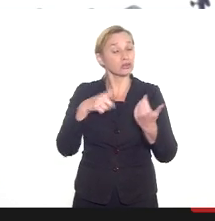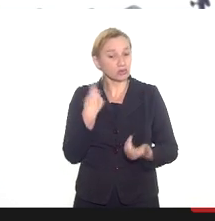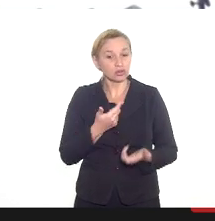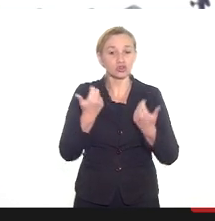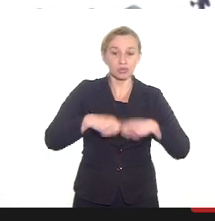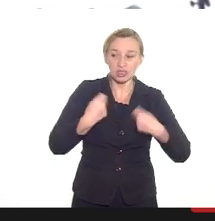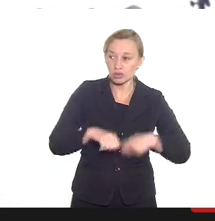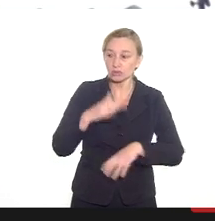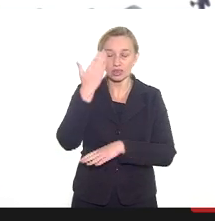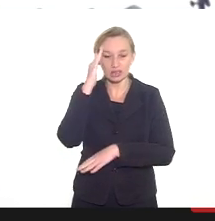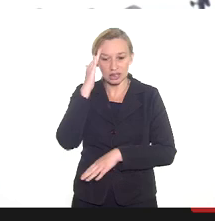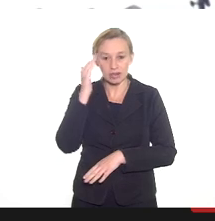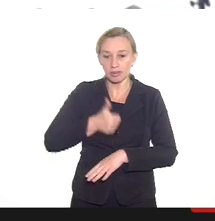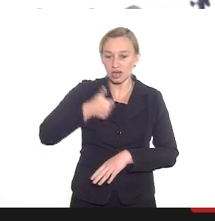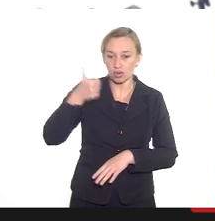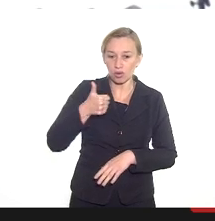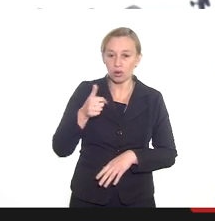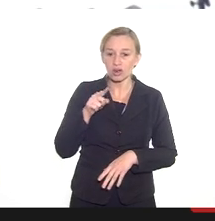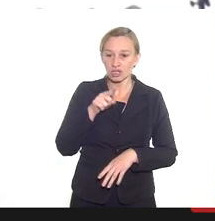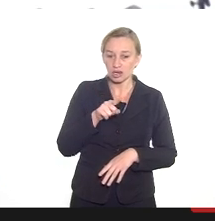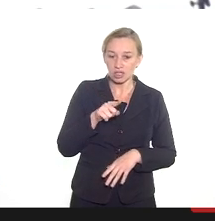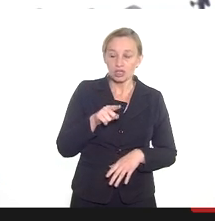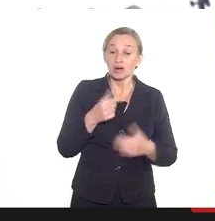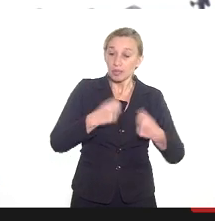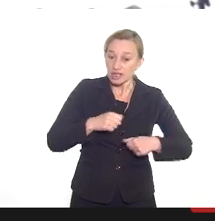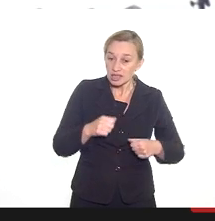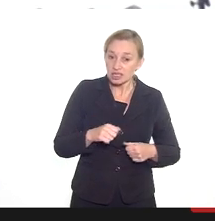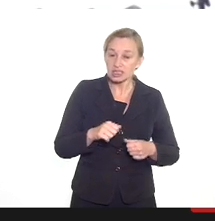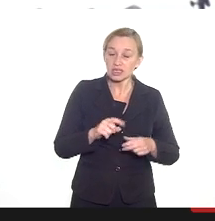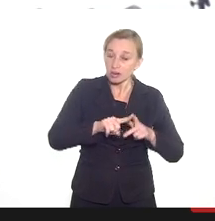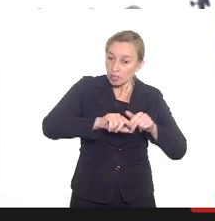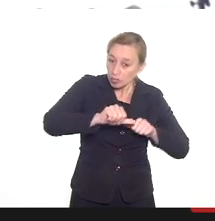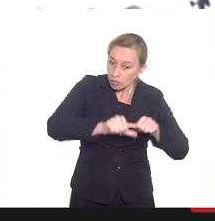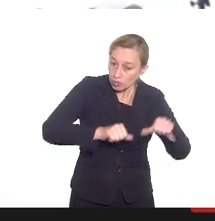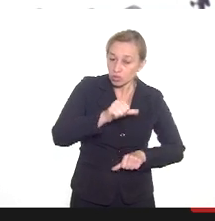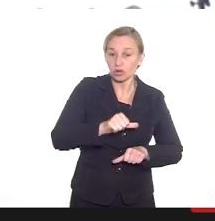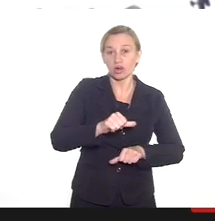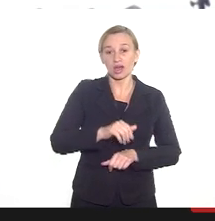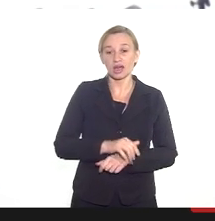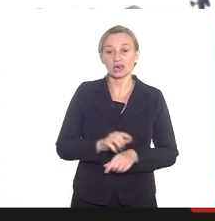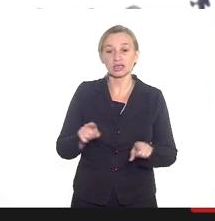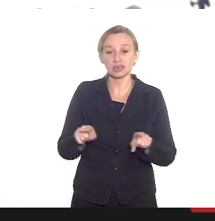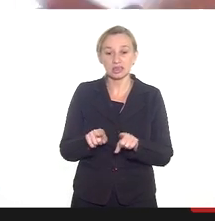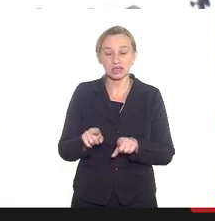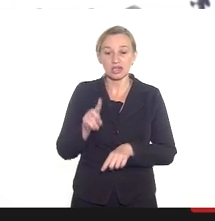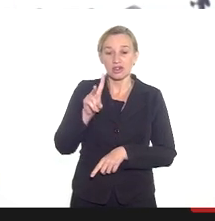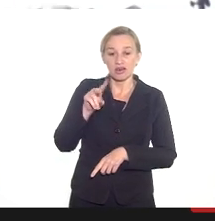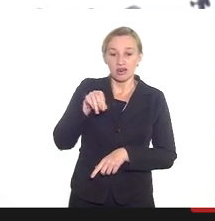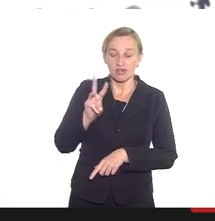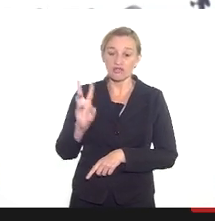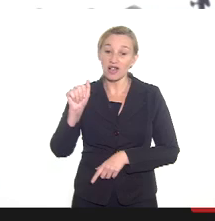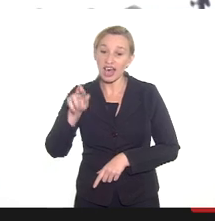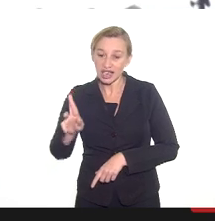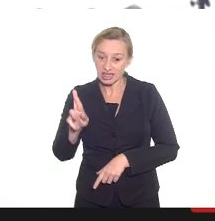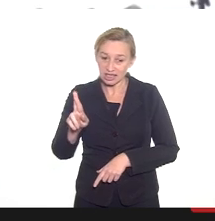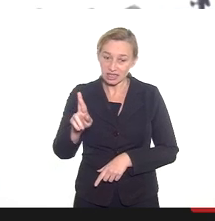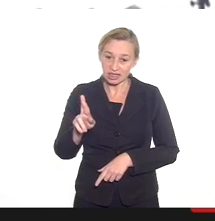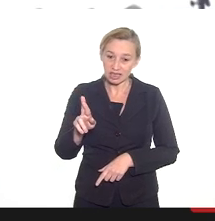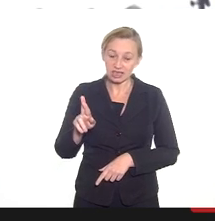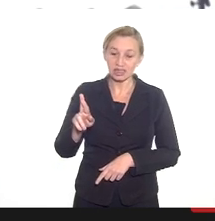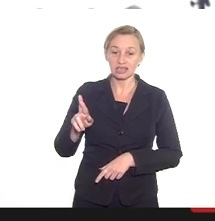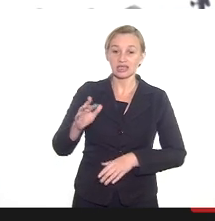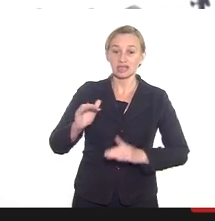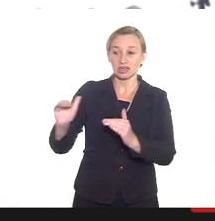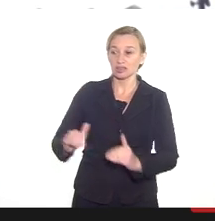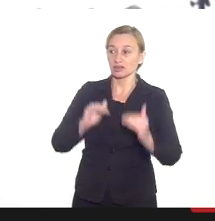precisamos compreender que esse fenômeno precisa ser modificado. O Wagner Cinelli, o desembargador Wagner